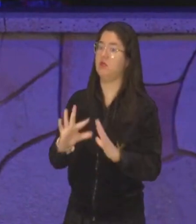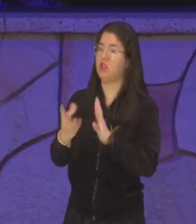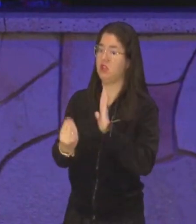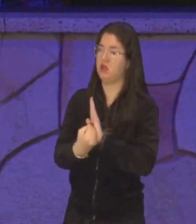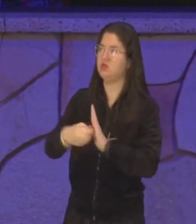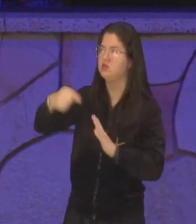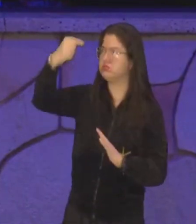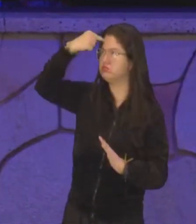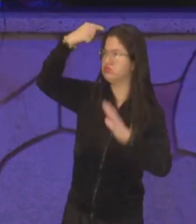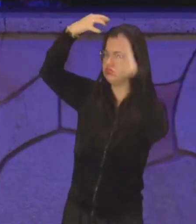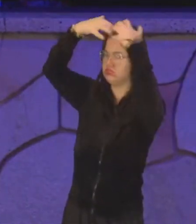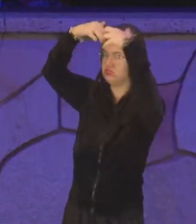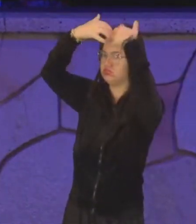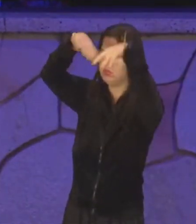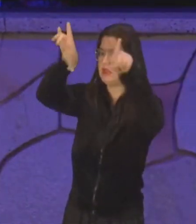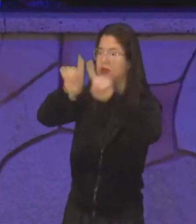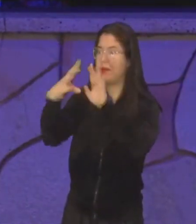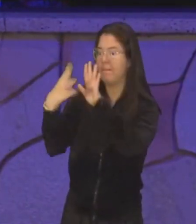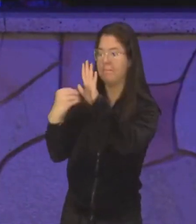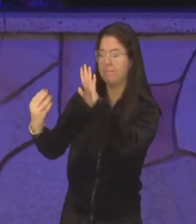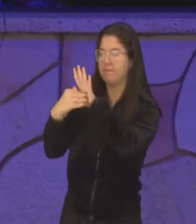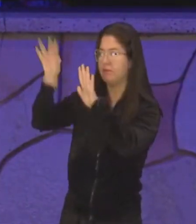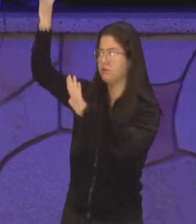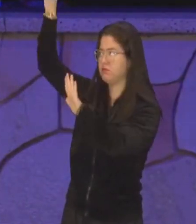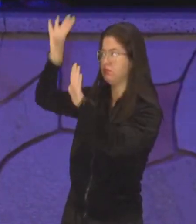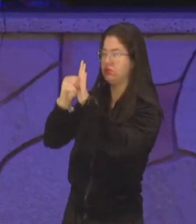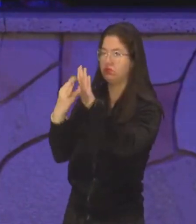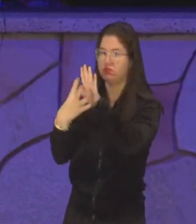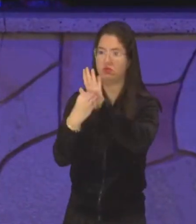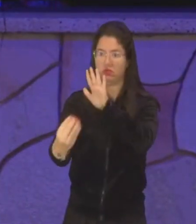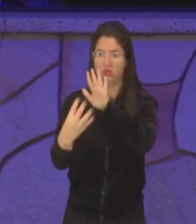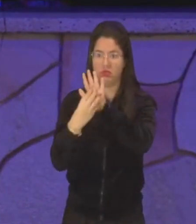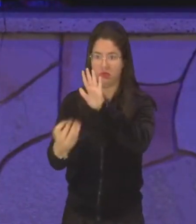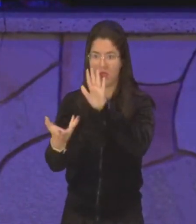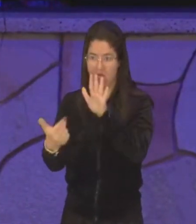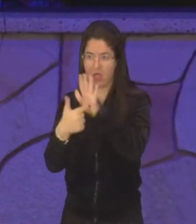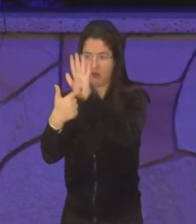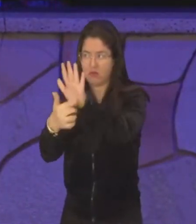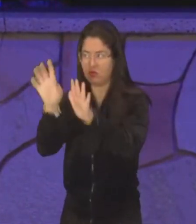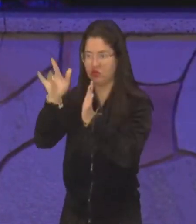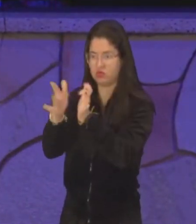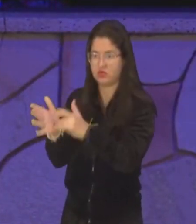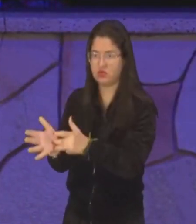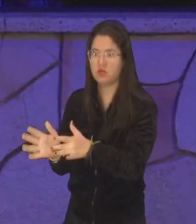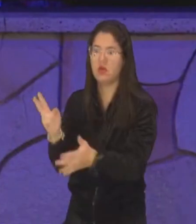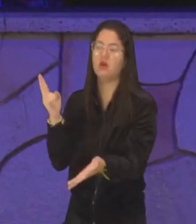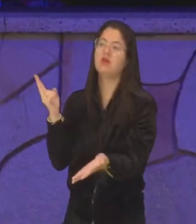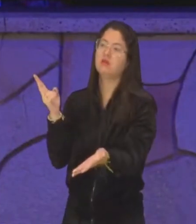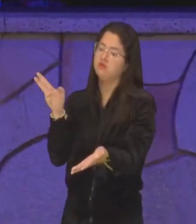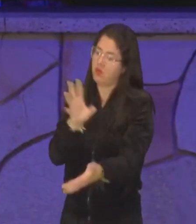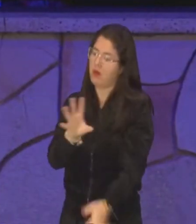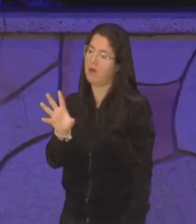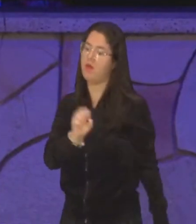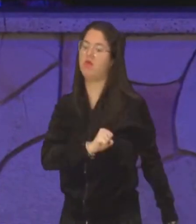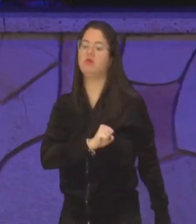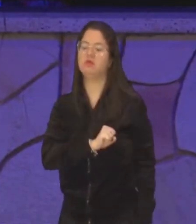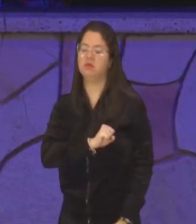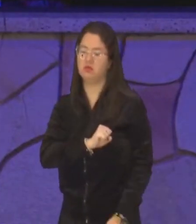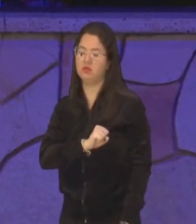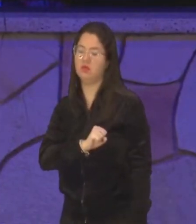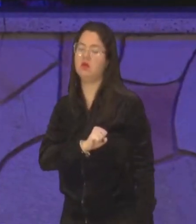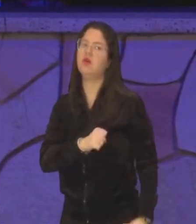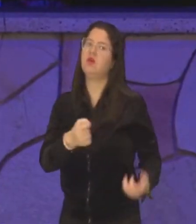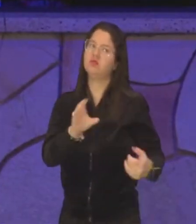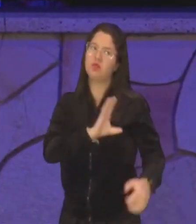reflita verdadeiramente a presença de Cristo, ainda que com amor, ainda que